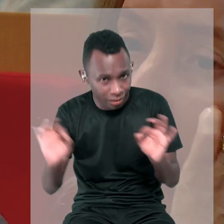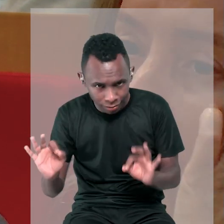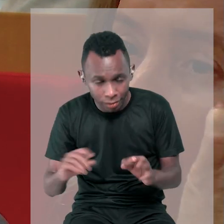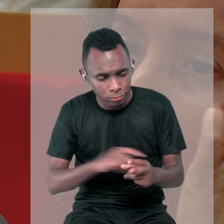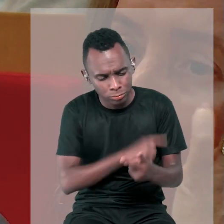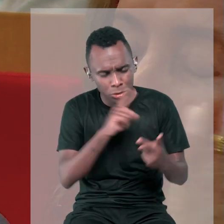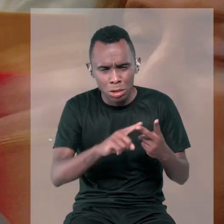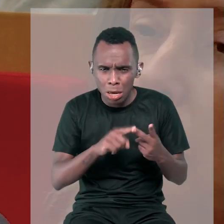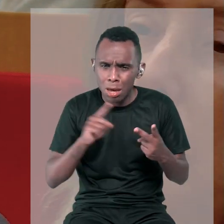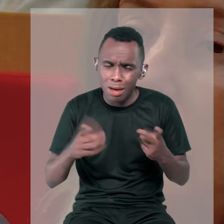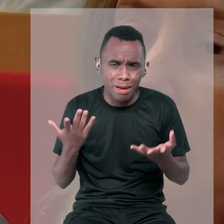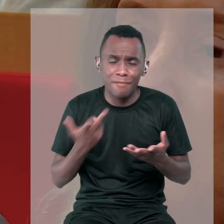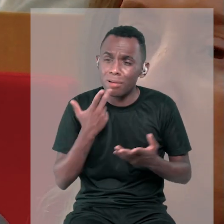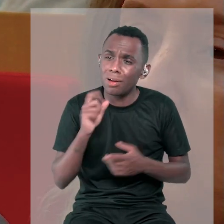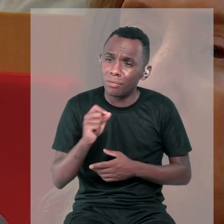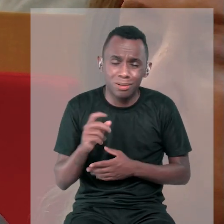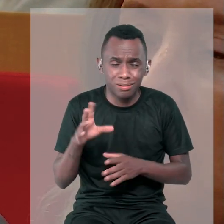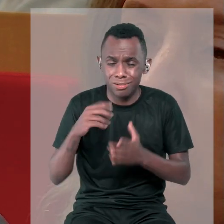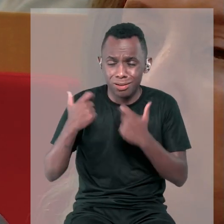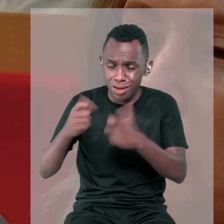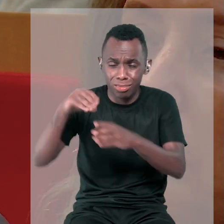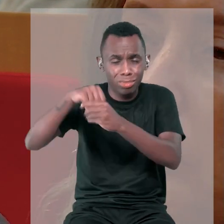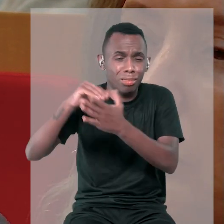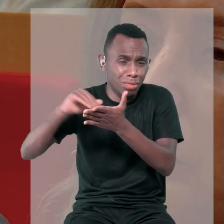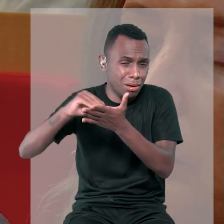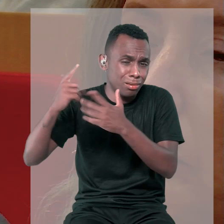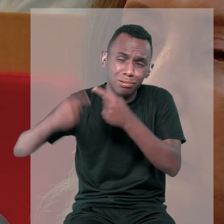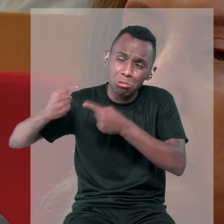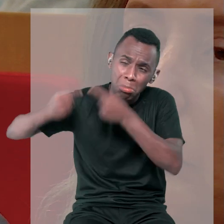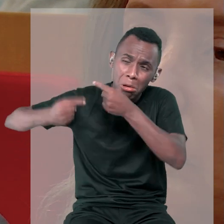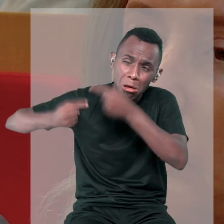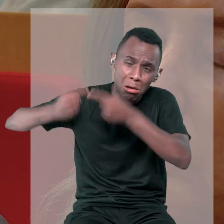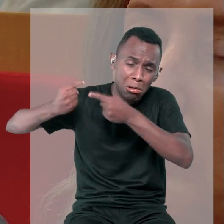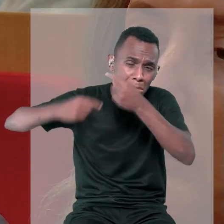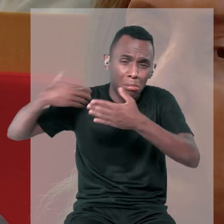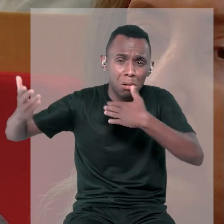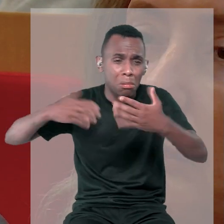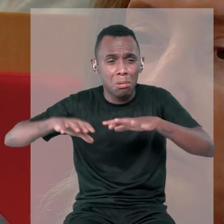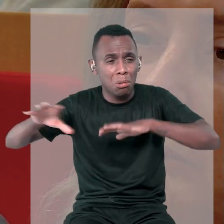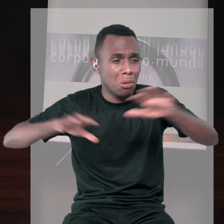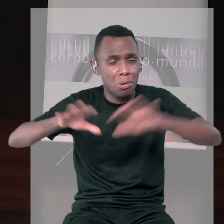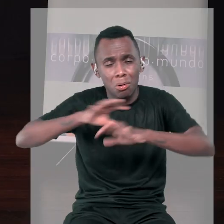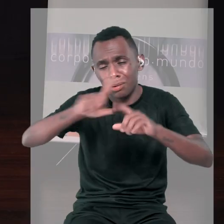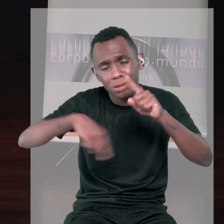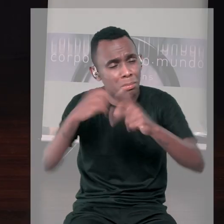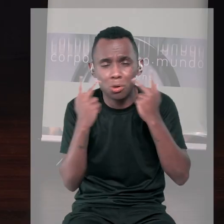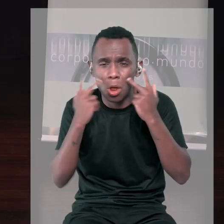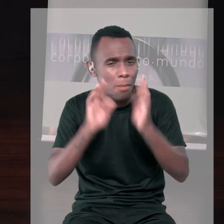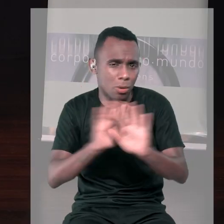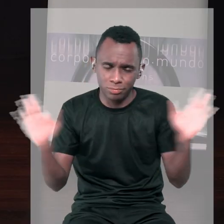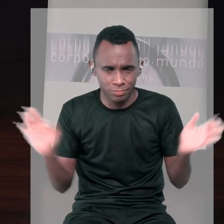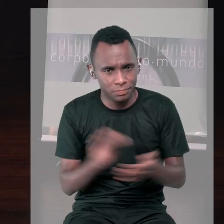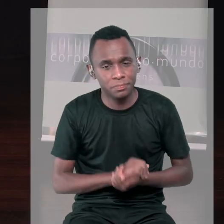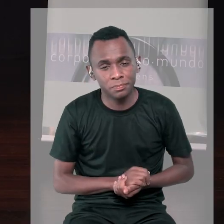que aquilo ali é guerra de gabinete. Eles discutem lá, fica para lá, vai para cá, uma tropa para cá e volta, tudo fica do mesmo tamanho.